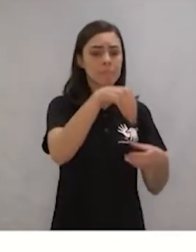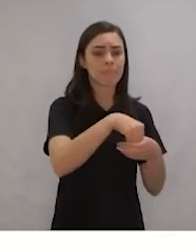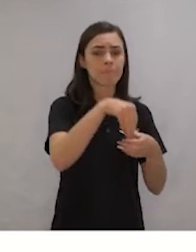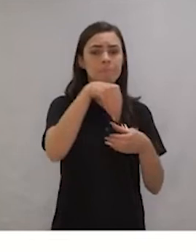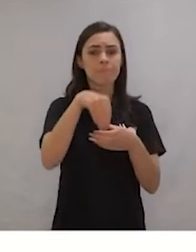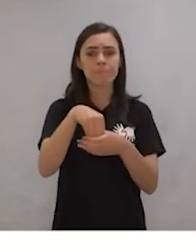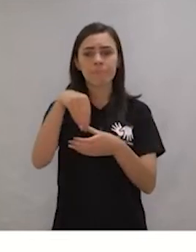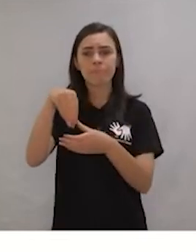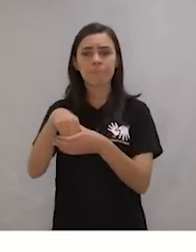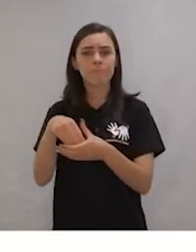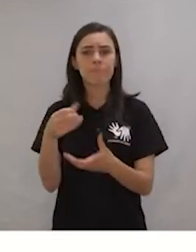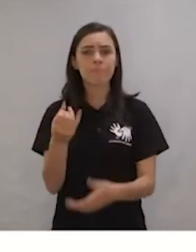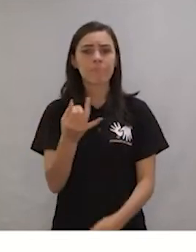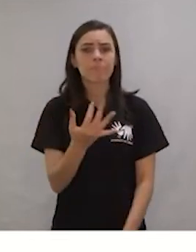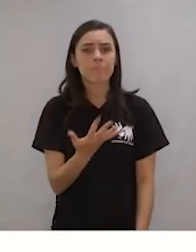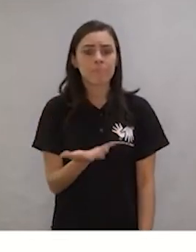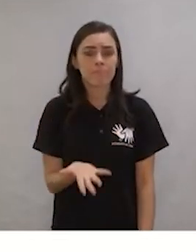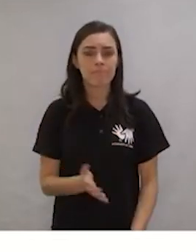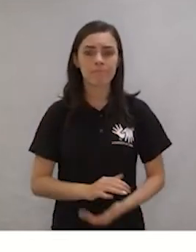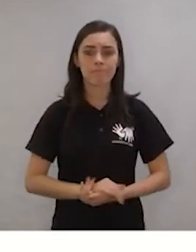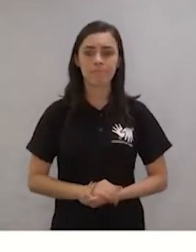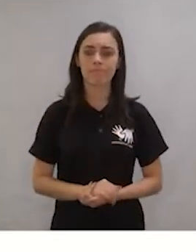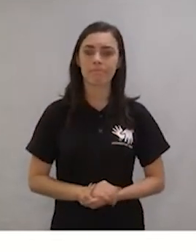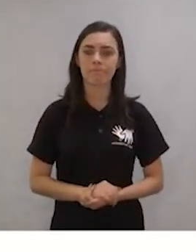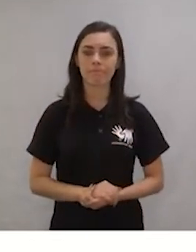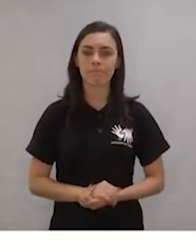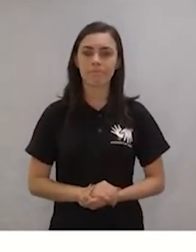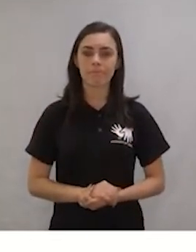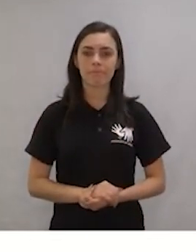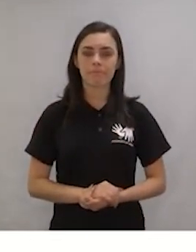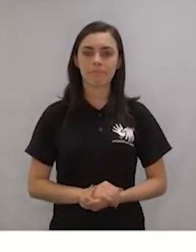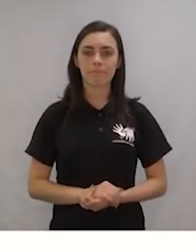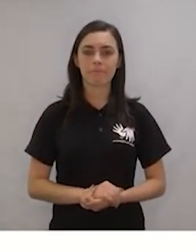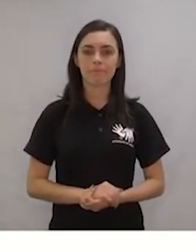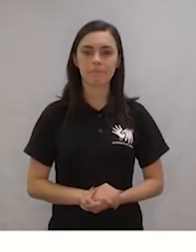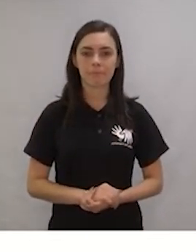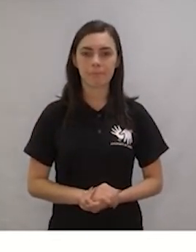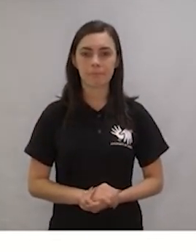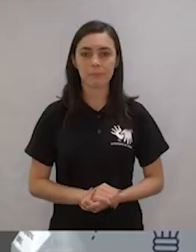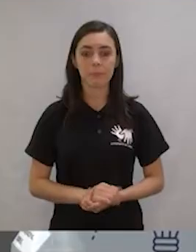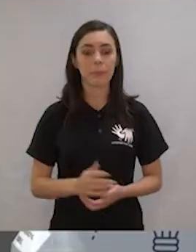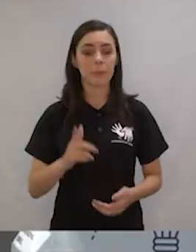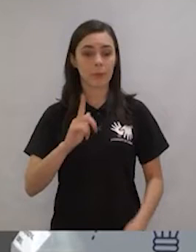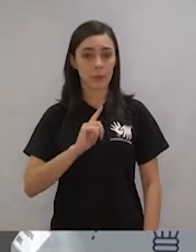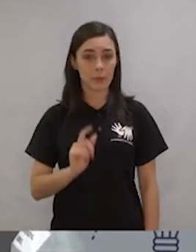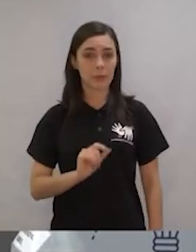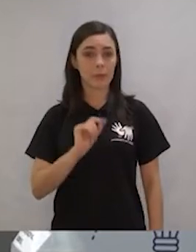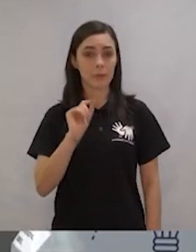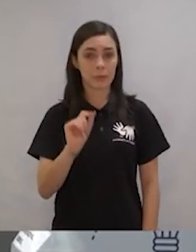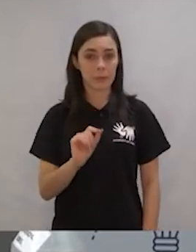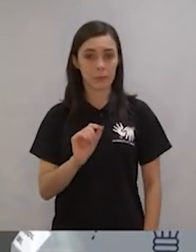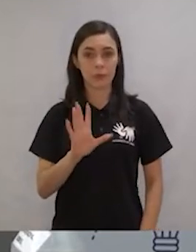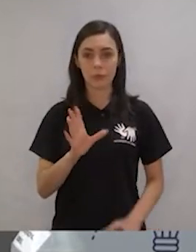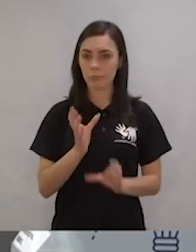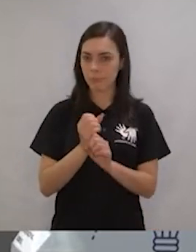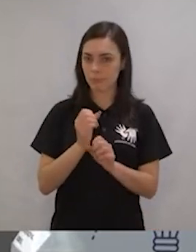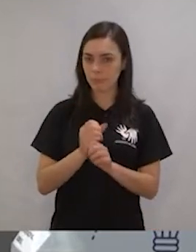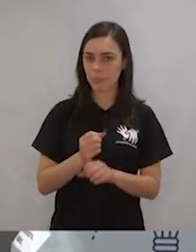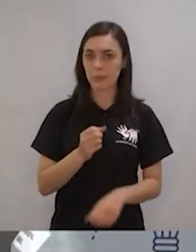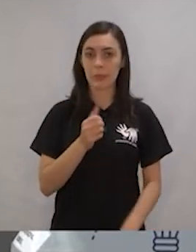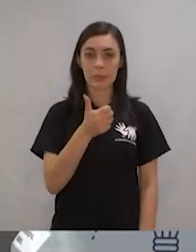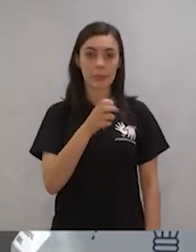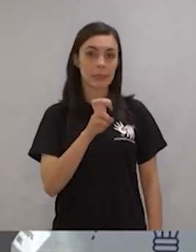em cada aquário? Muito bem. Então, nós temos aqui a operação. Eu